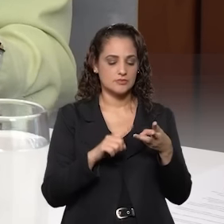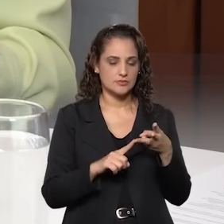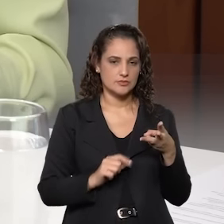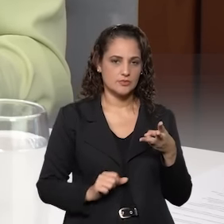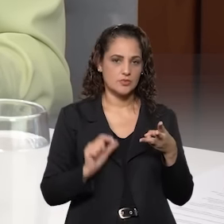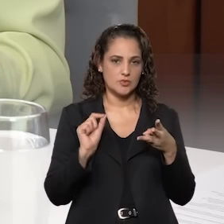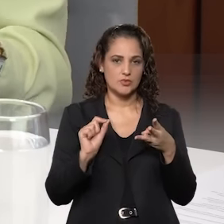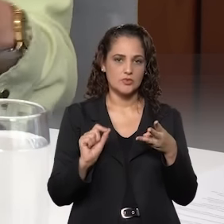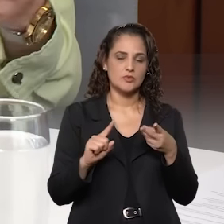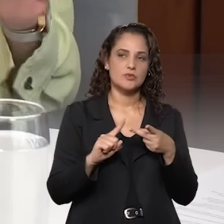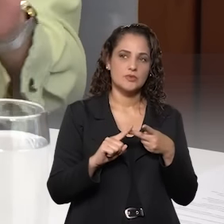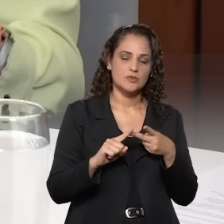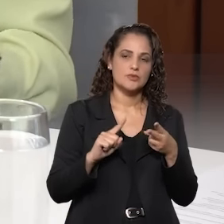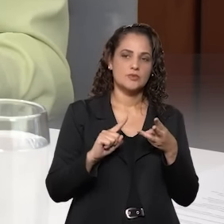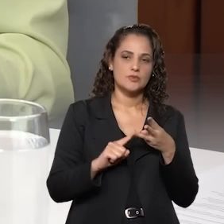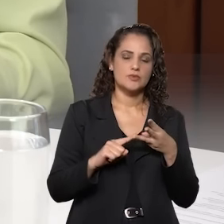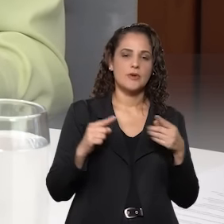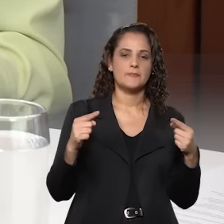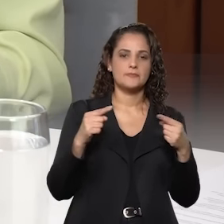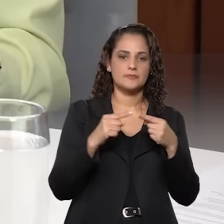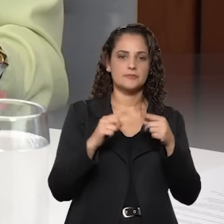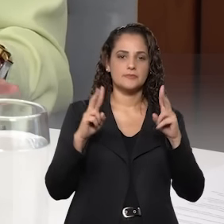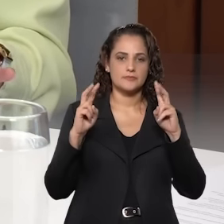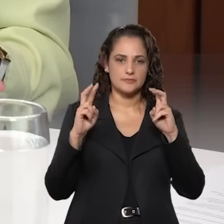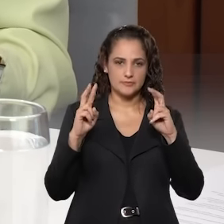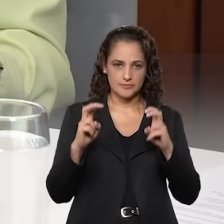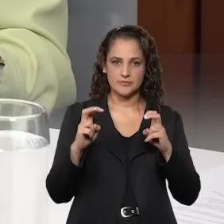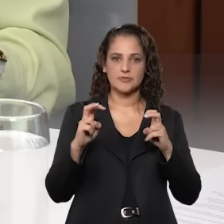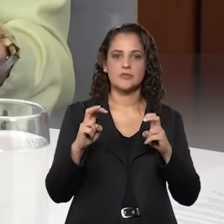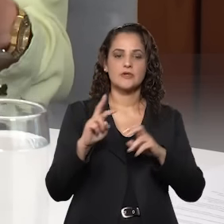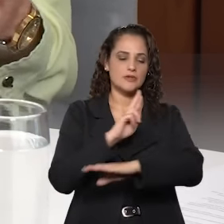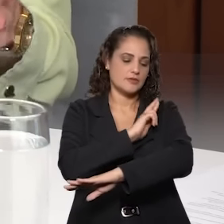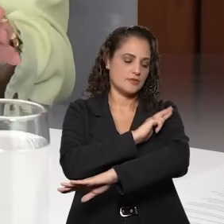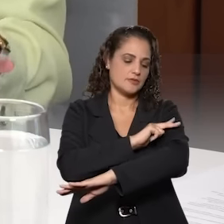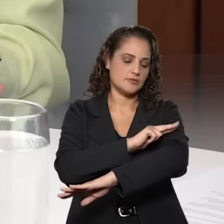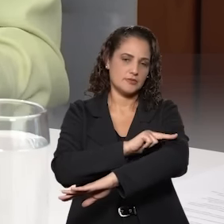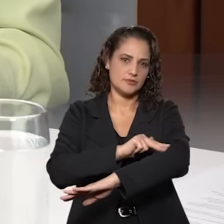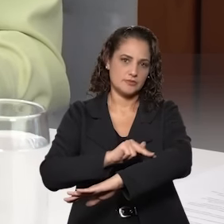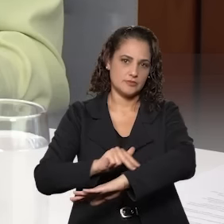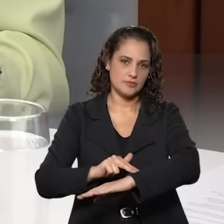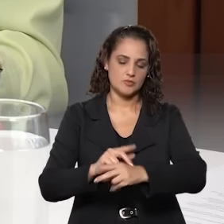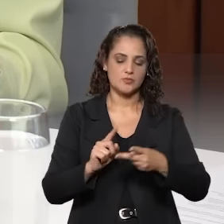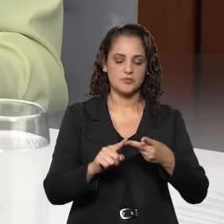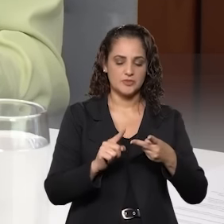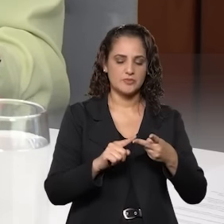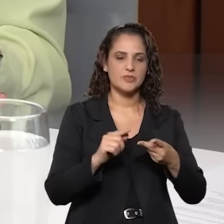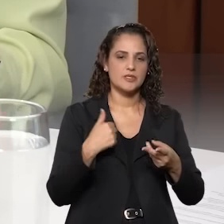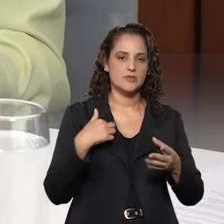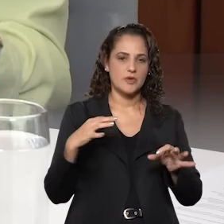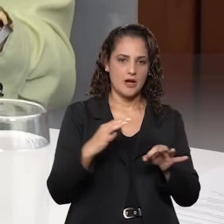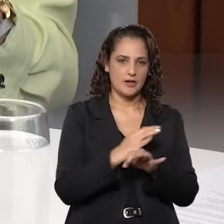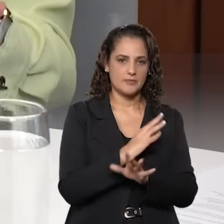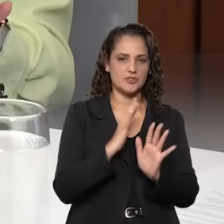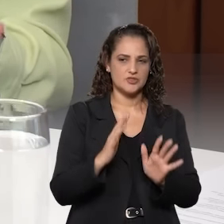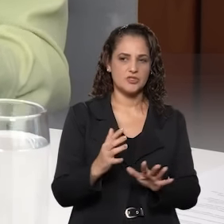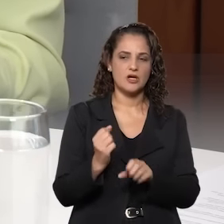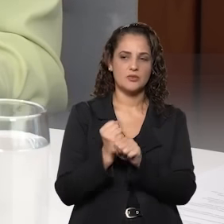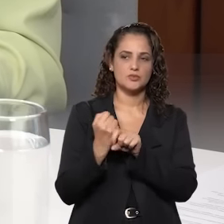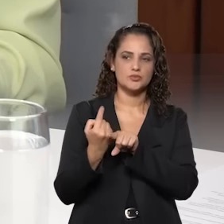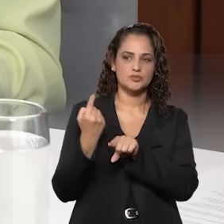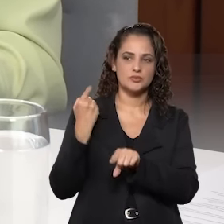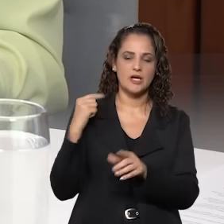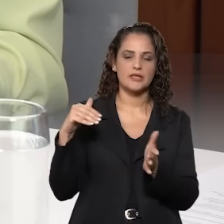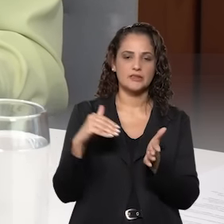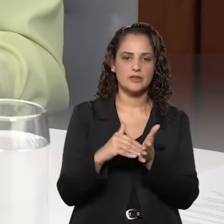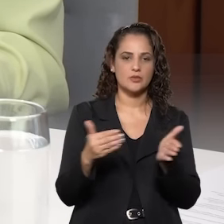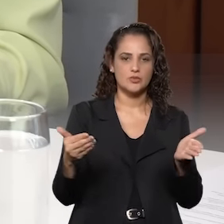trazer dois outros livros que estão mais relacionadas relacionados à pauta étnico racial primeiro deles eu já terminei terminei há alguns